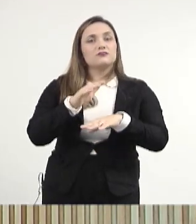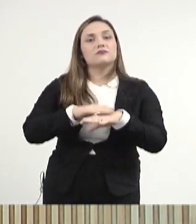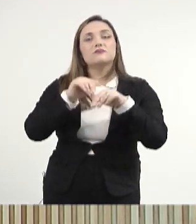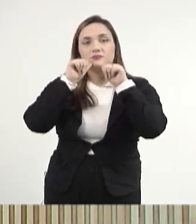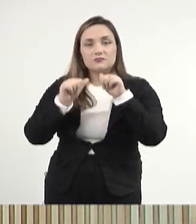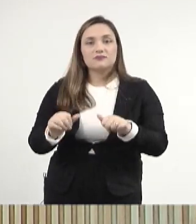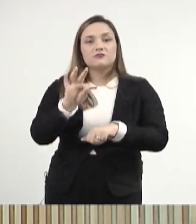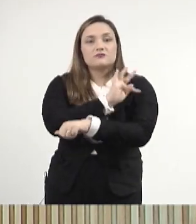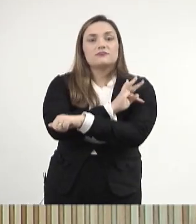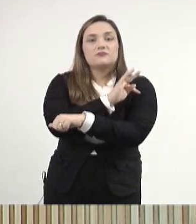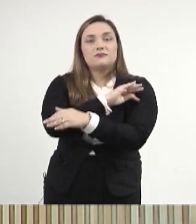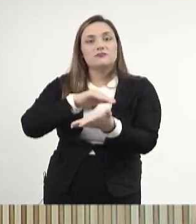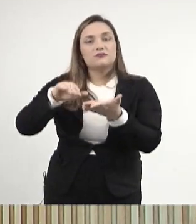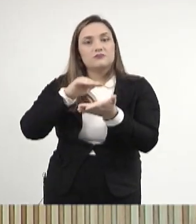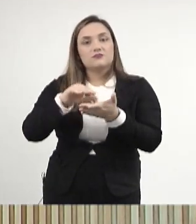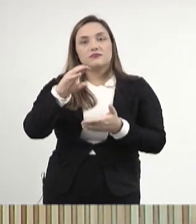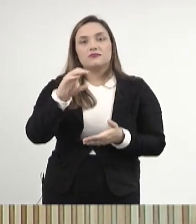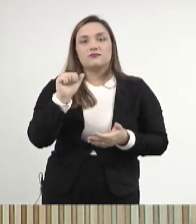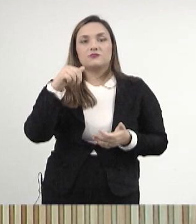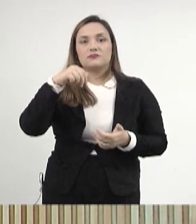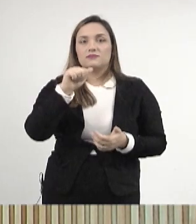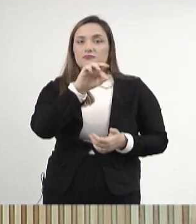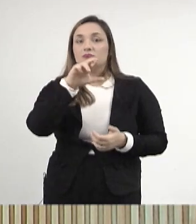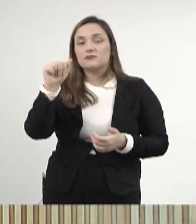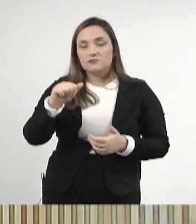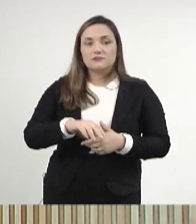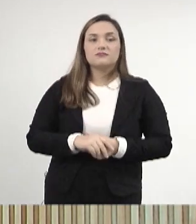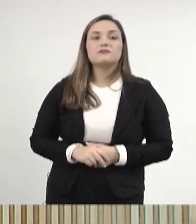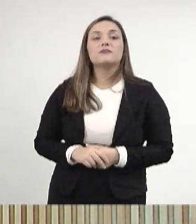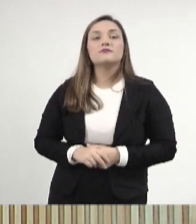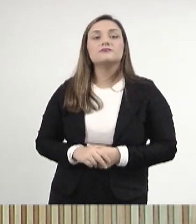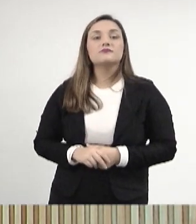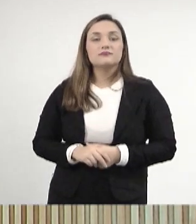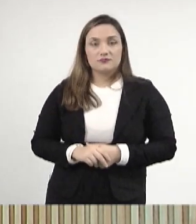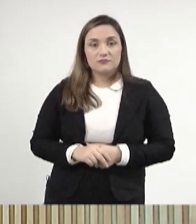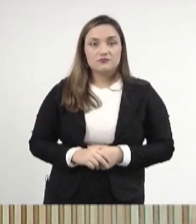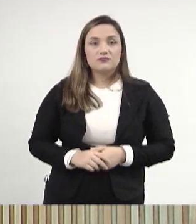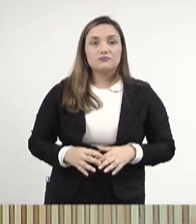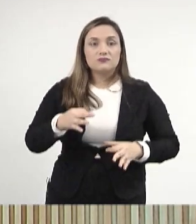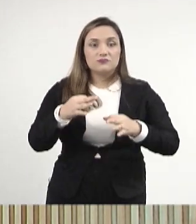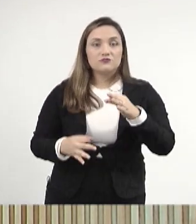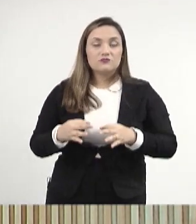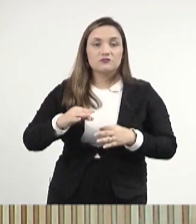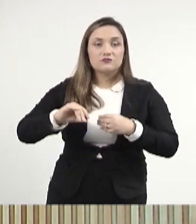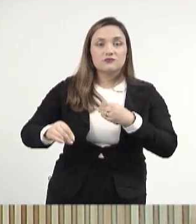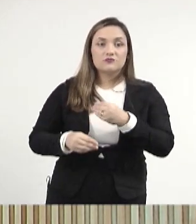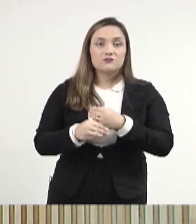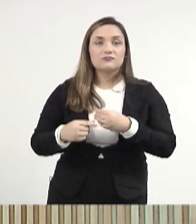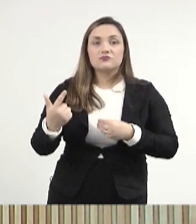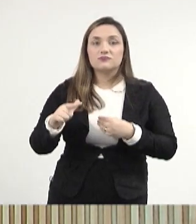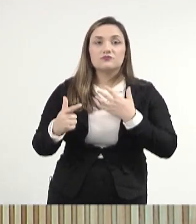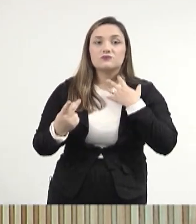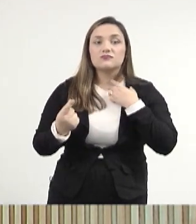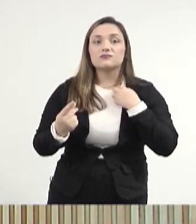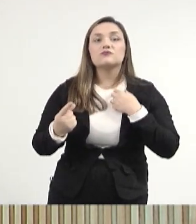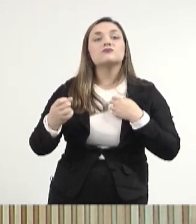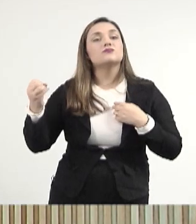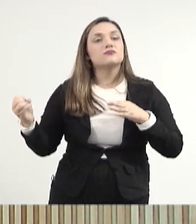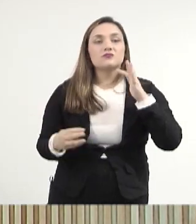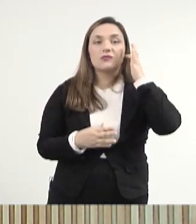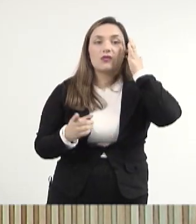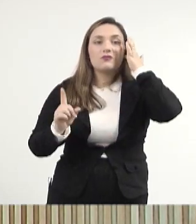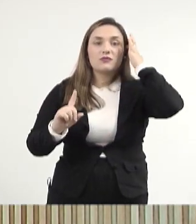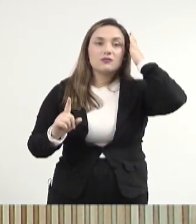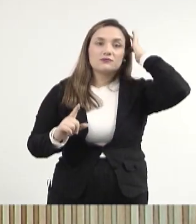técnicos para secretários de câmaras. O Poder Judiciário ainda justifica que não há novos custos com